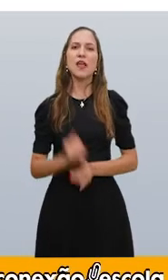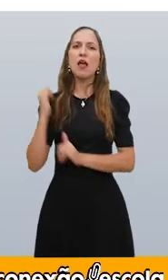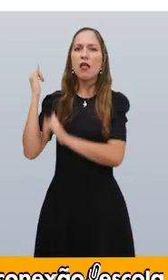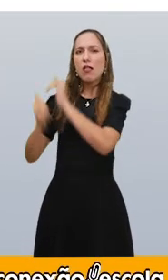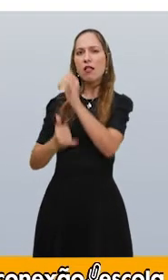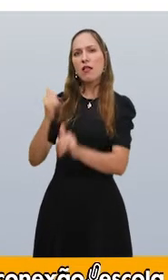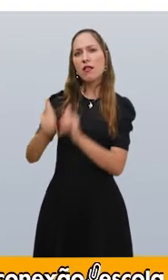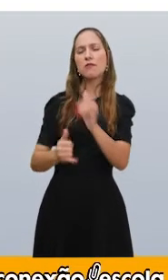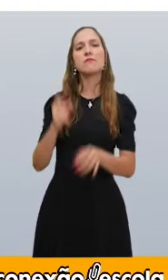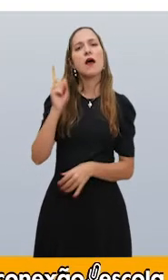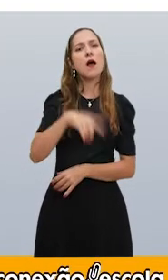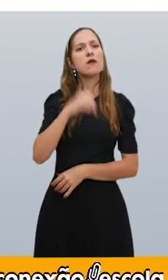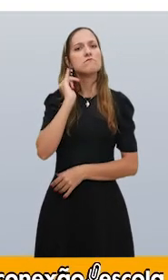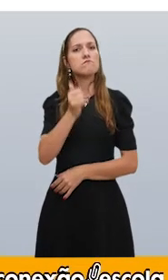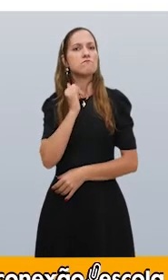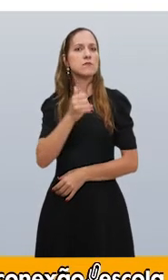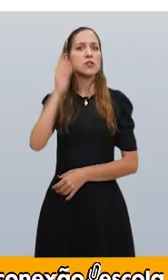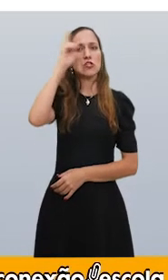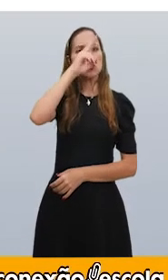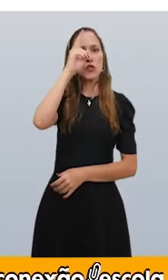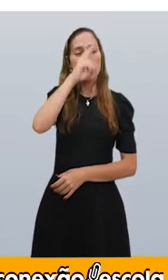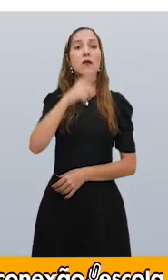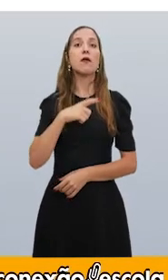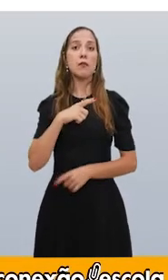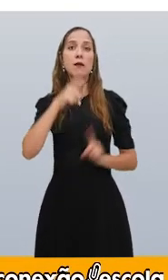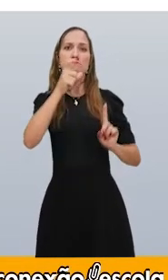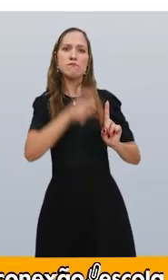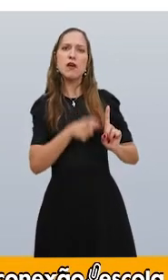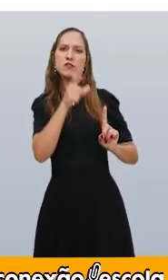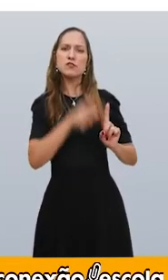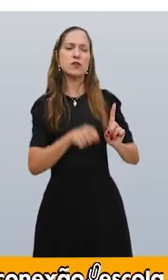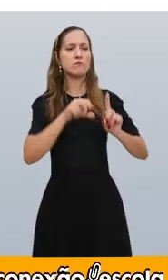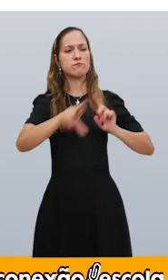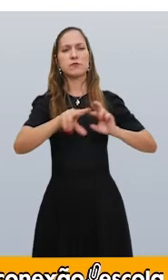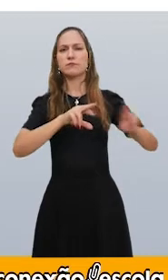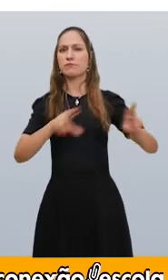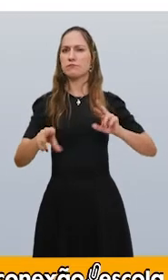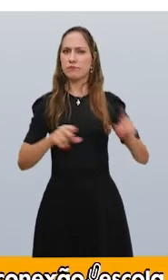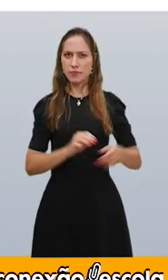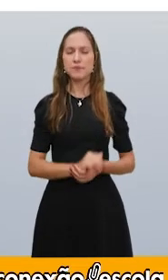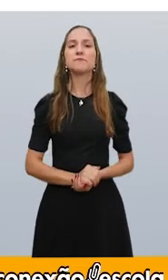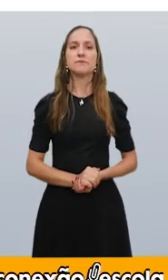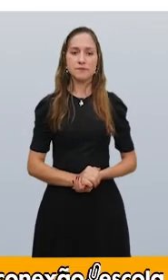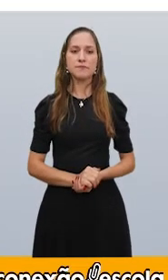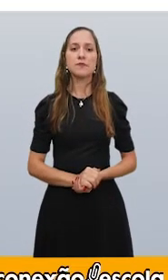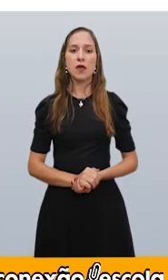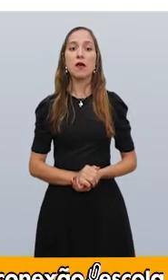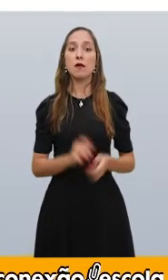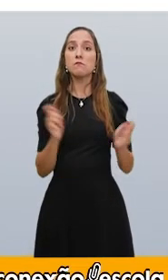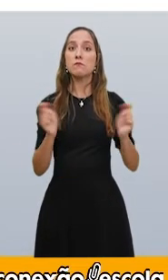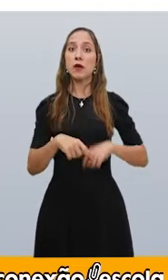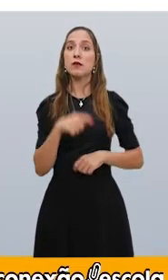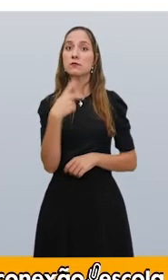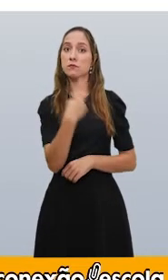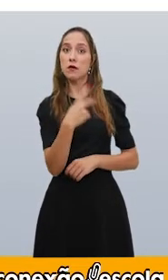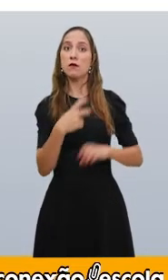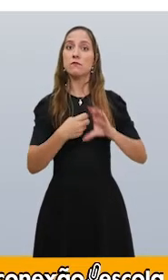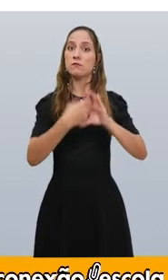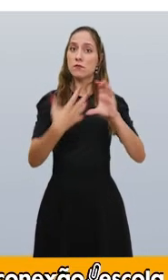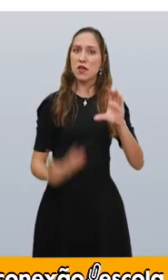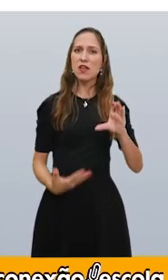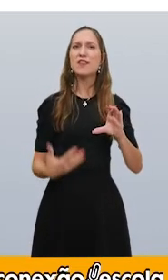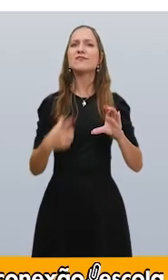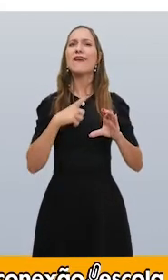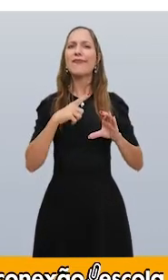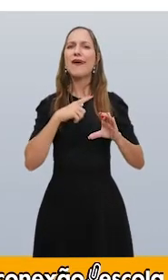contam histórias repletas de personagens diferentes, os quais possuem características que